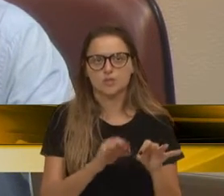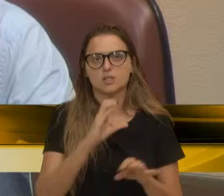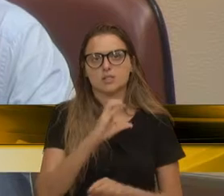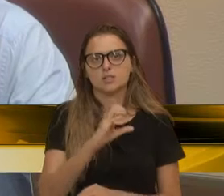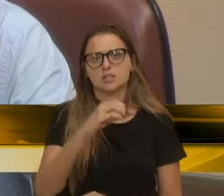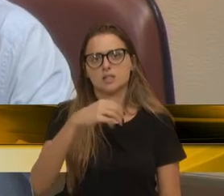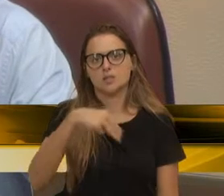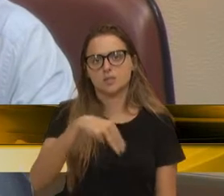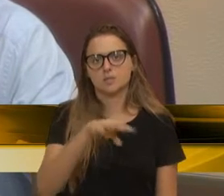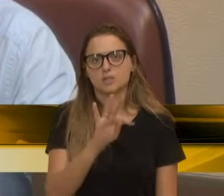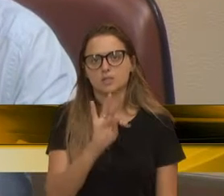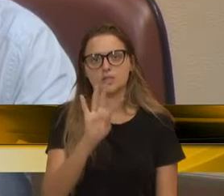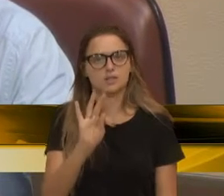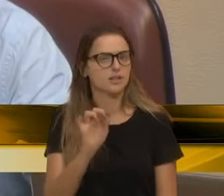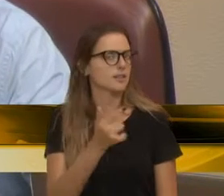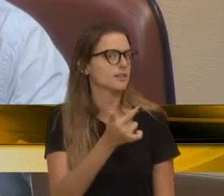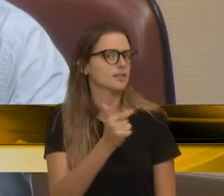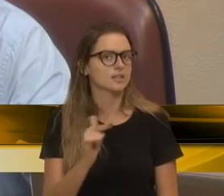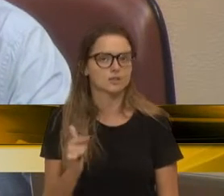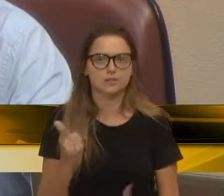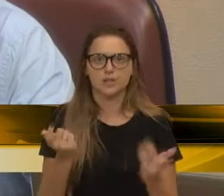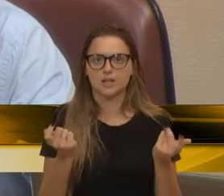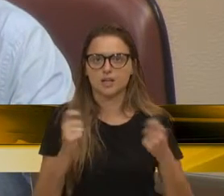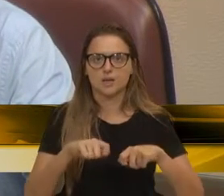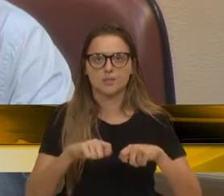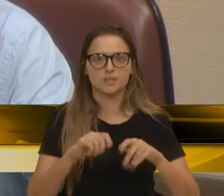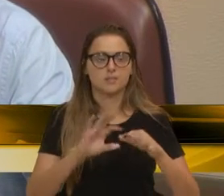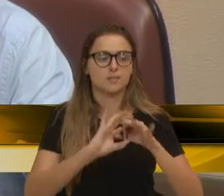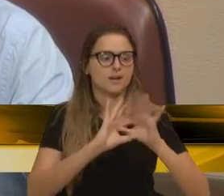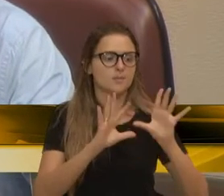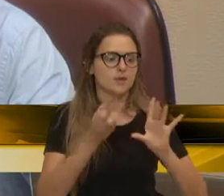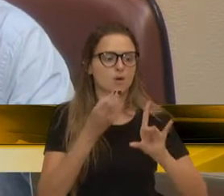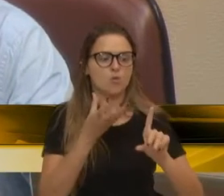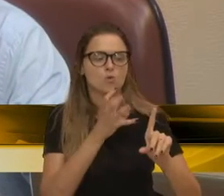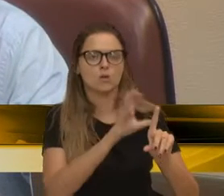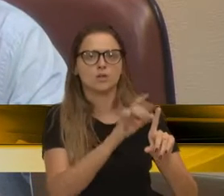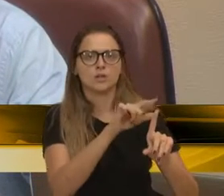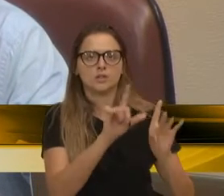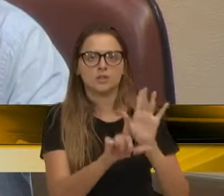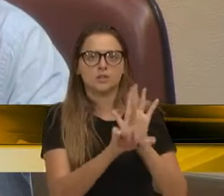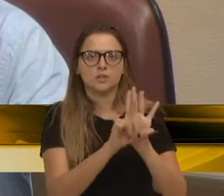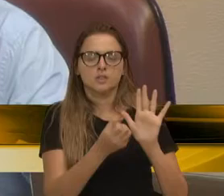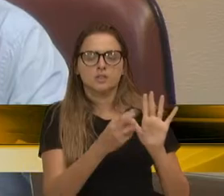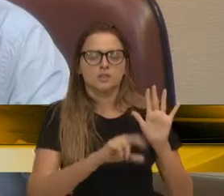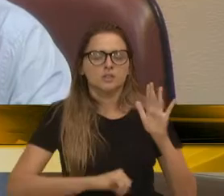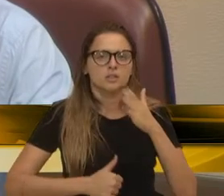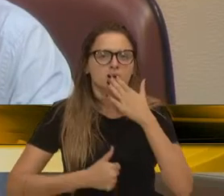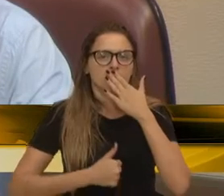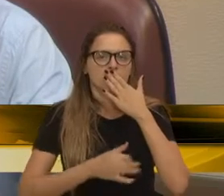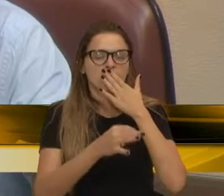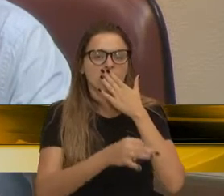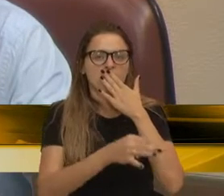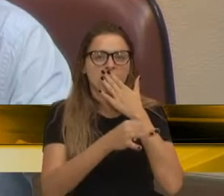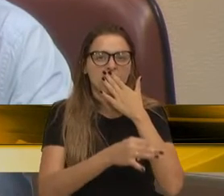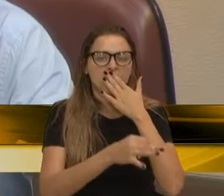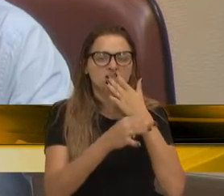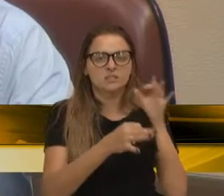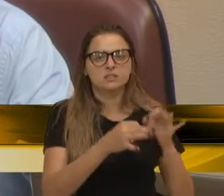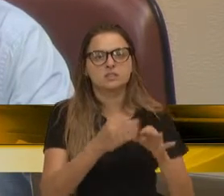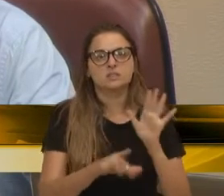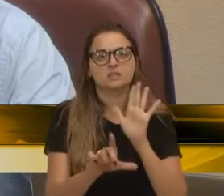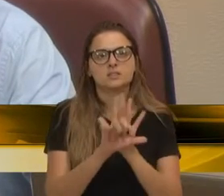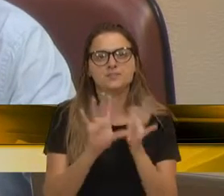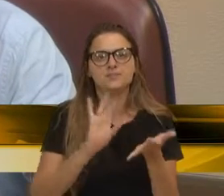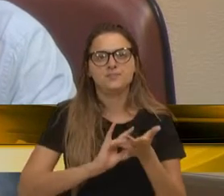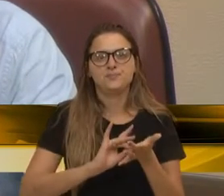não tem competência para deliberar contra a lei o contra o ato jurídico perfeito especialmente quanto à legitimidade